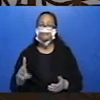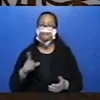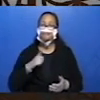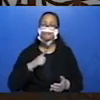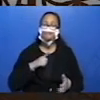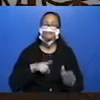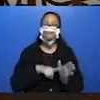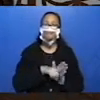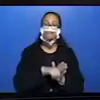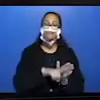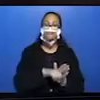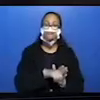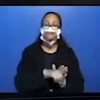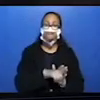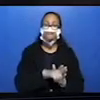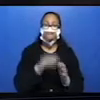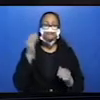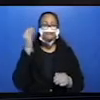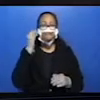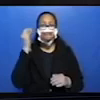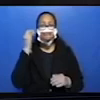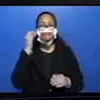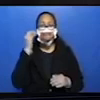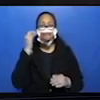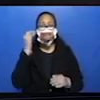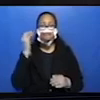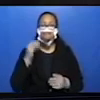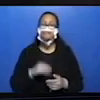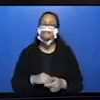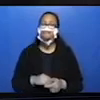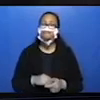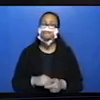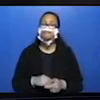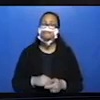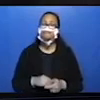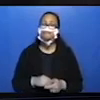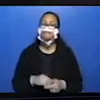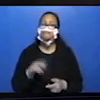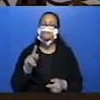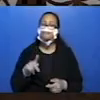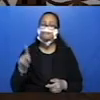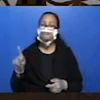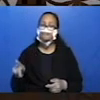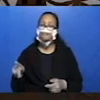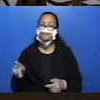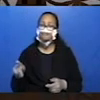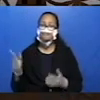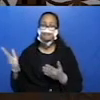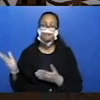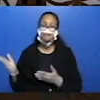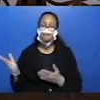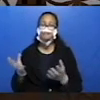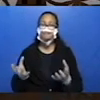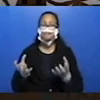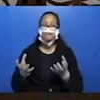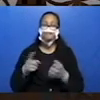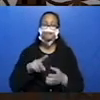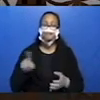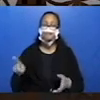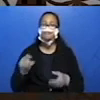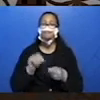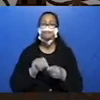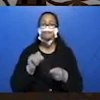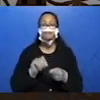Nós vamos fazer uma experiência. Essa a professora Adriana quer que vocês façam. Eu vou explicar